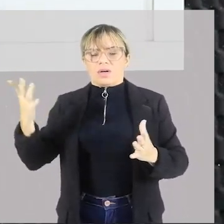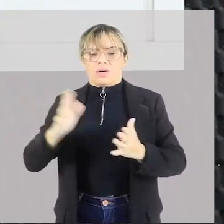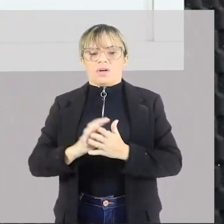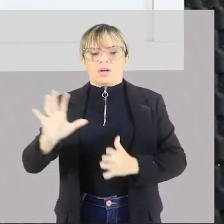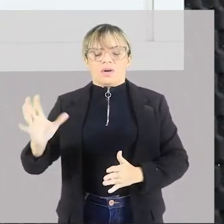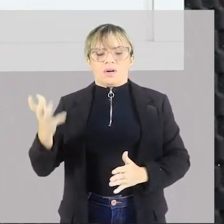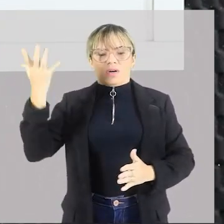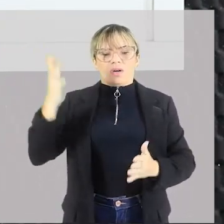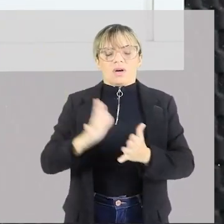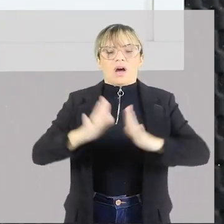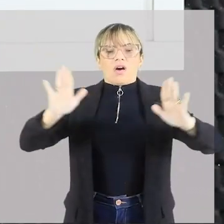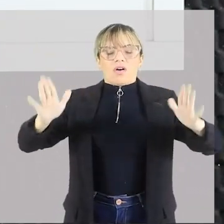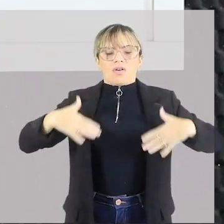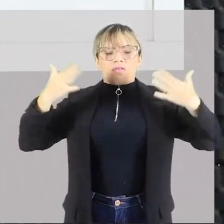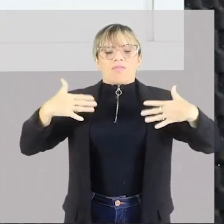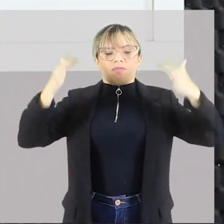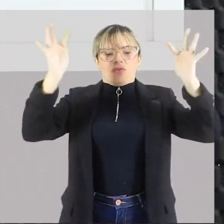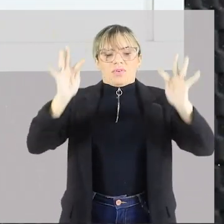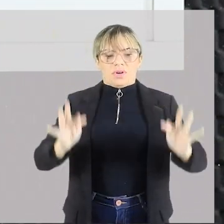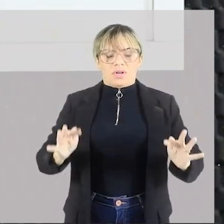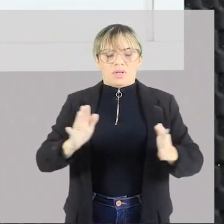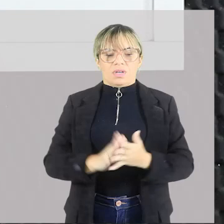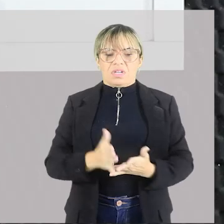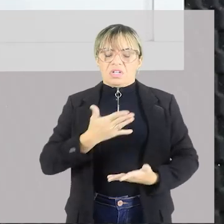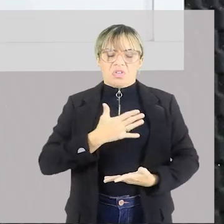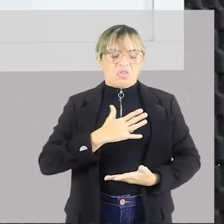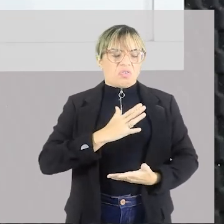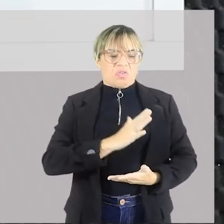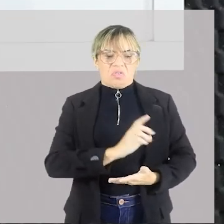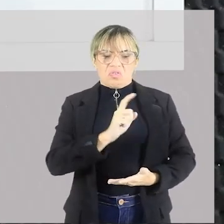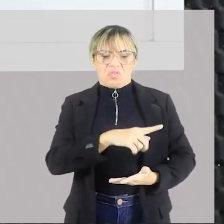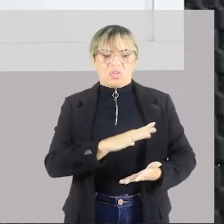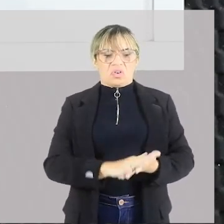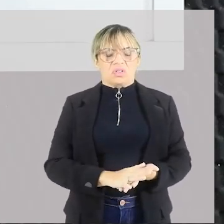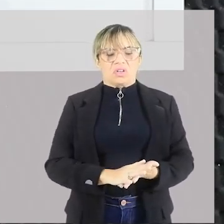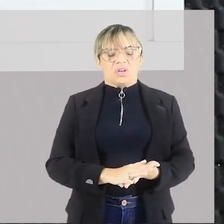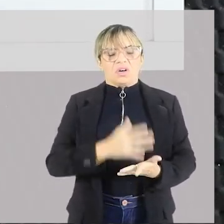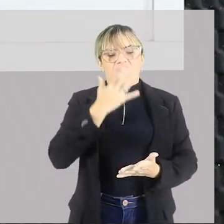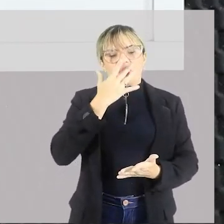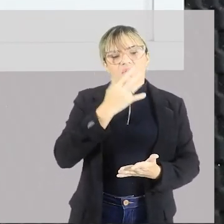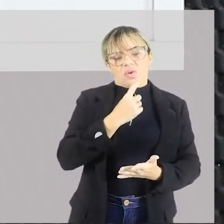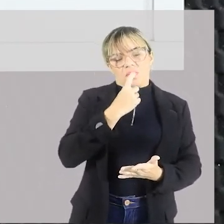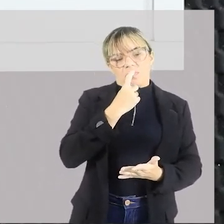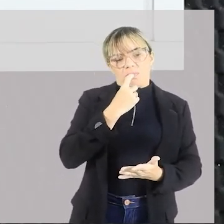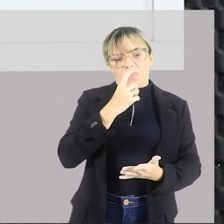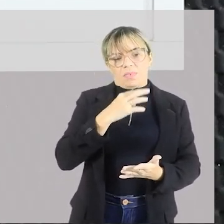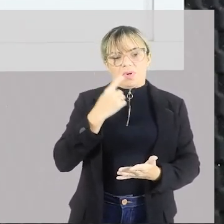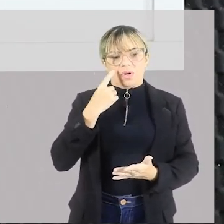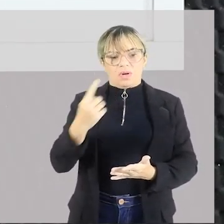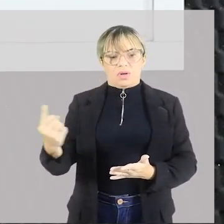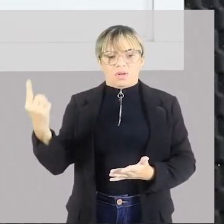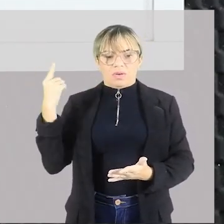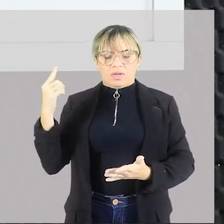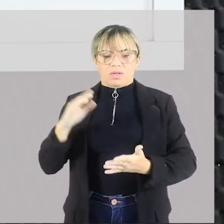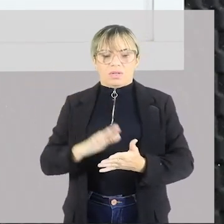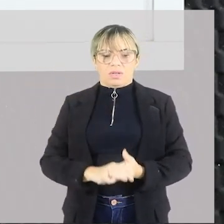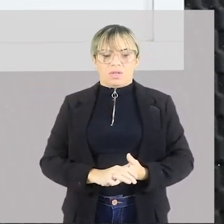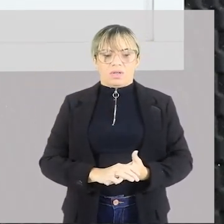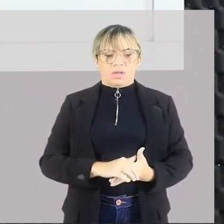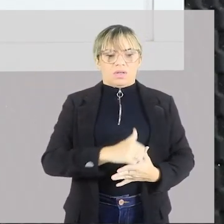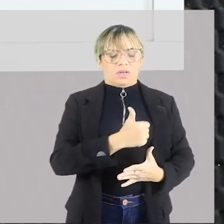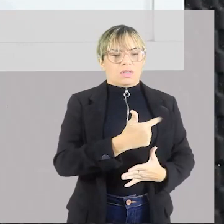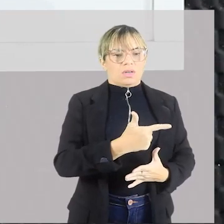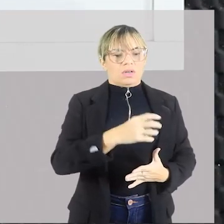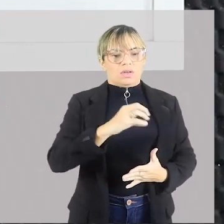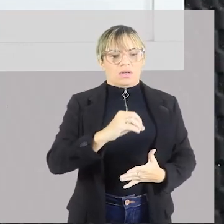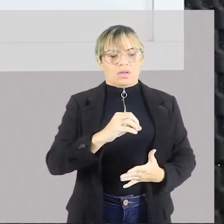mas evento agradar o cliente o cliente ele não quer que seja cor vermelha Então você vai tirar o 120 e tirar